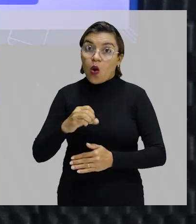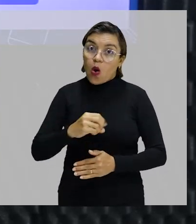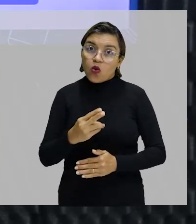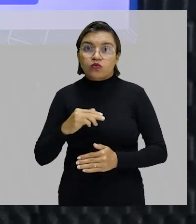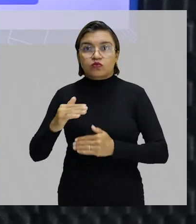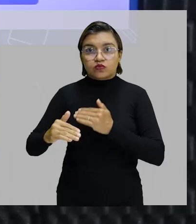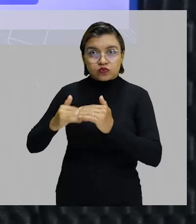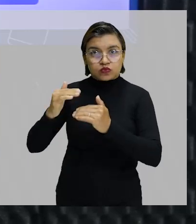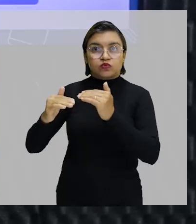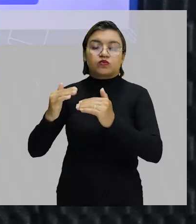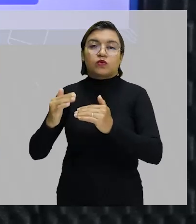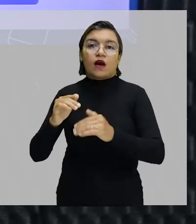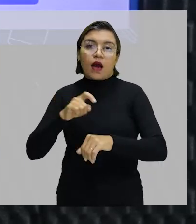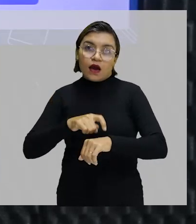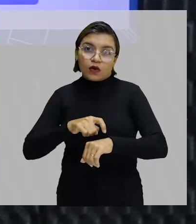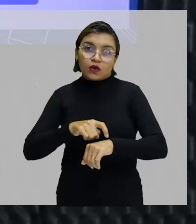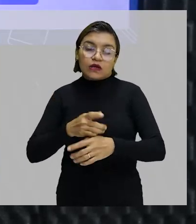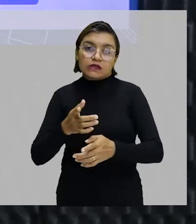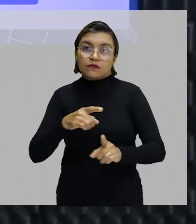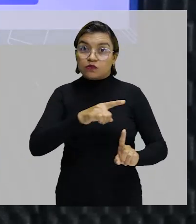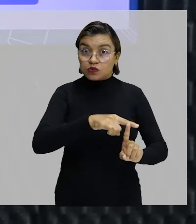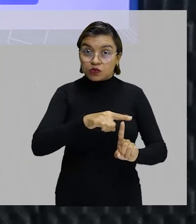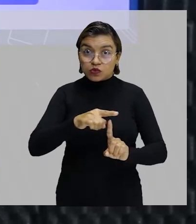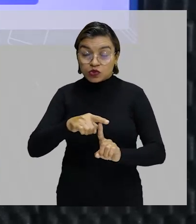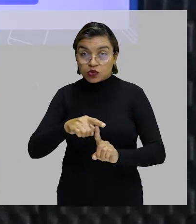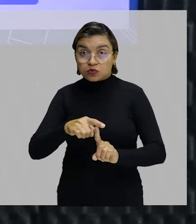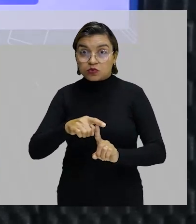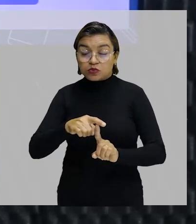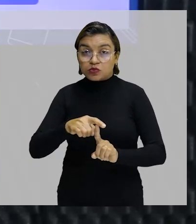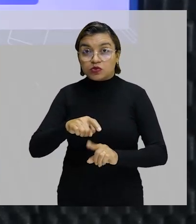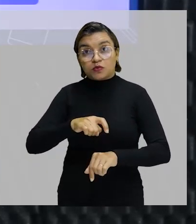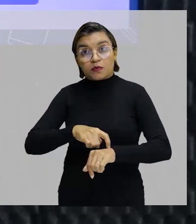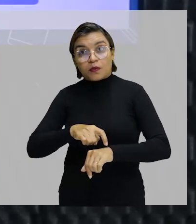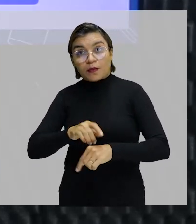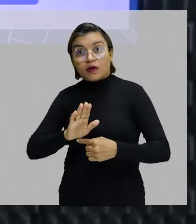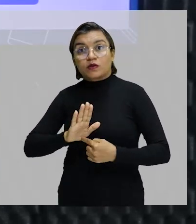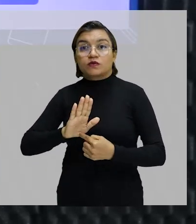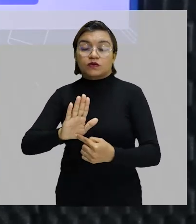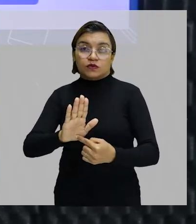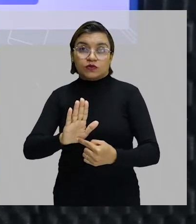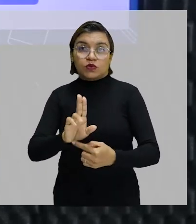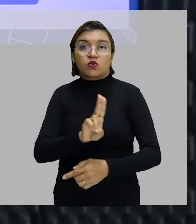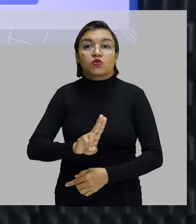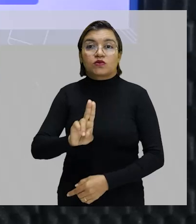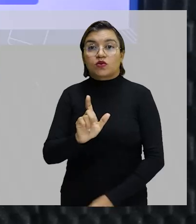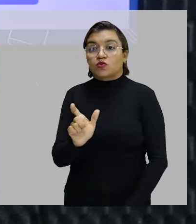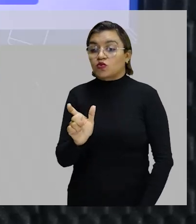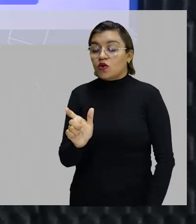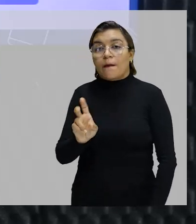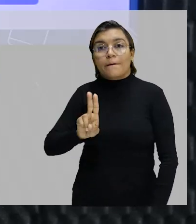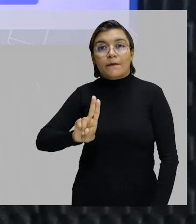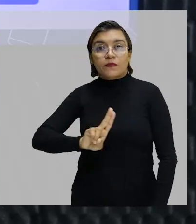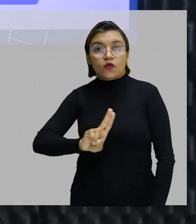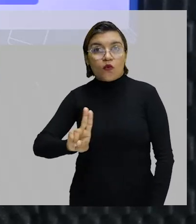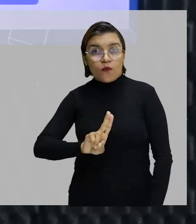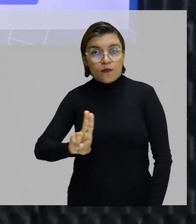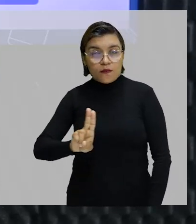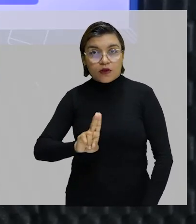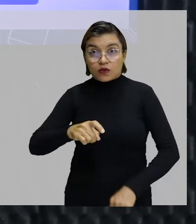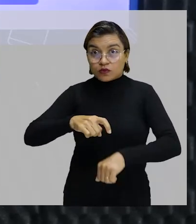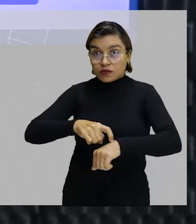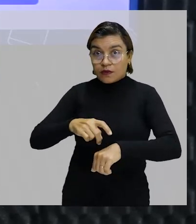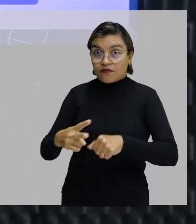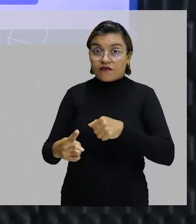esse tipo de situação é representado quando nós analisamos a nomenclatura, tá? O nome do tempo verbal.